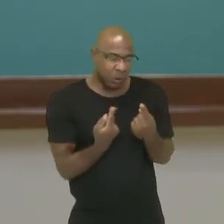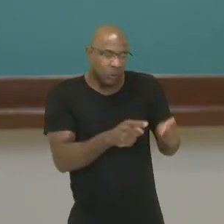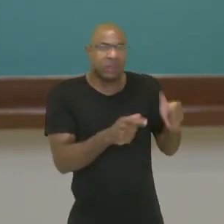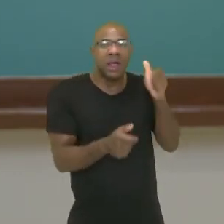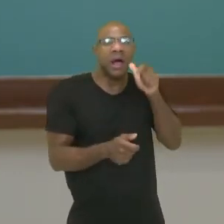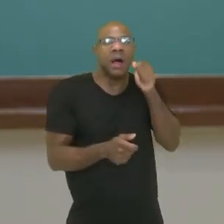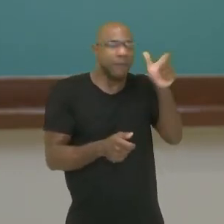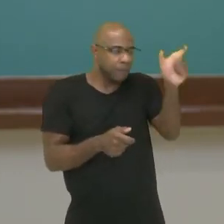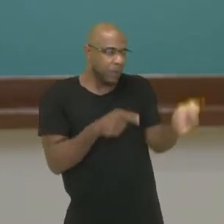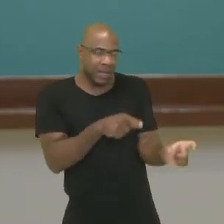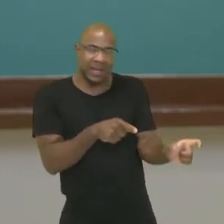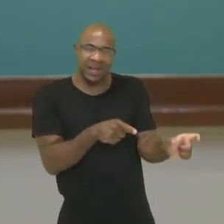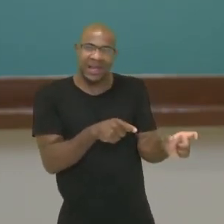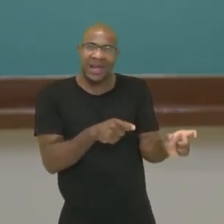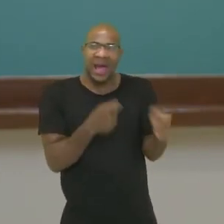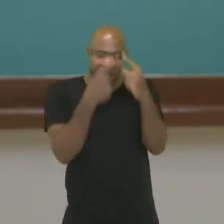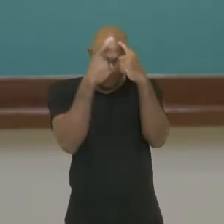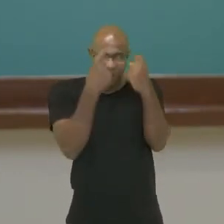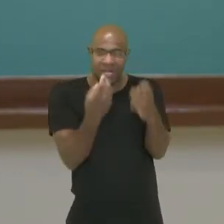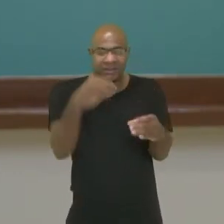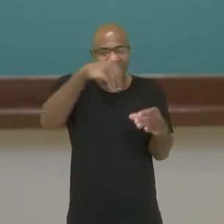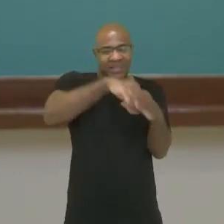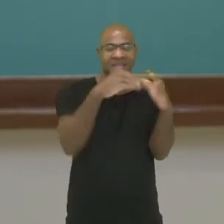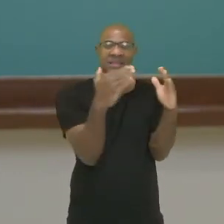as violências domésticas,